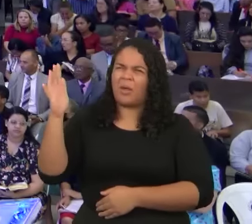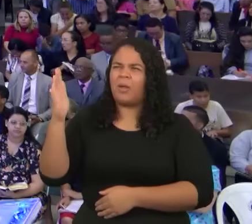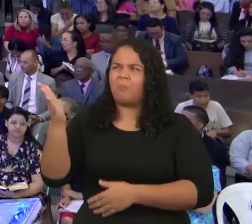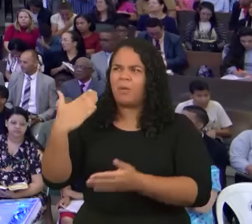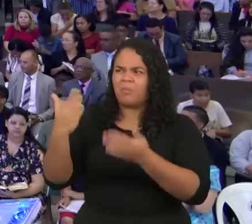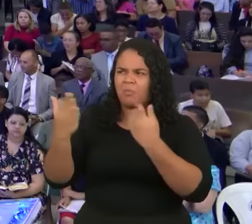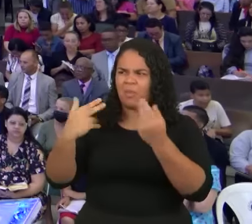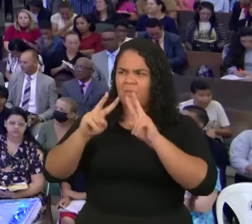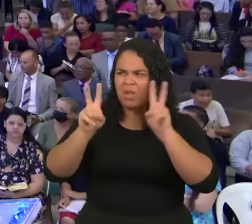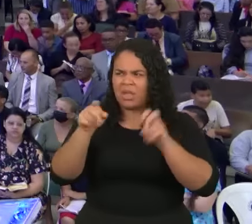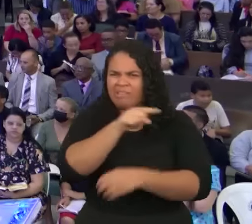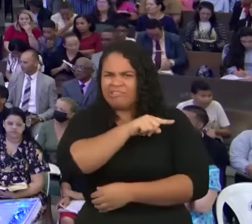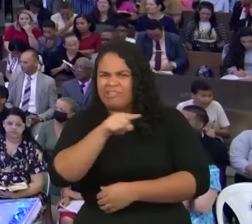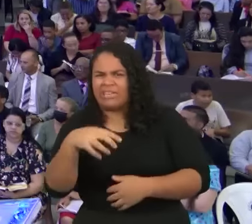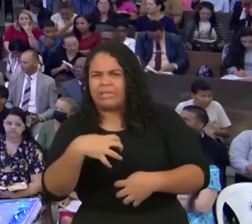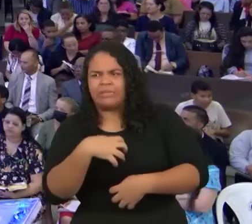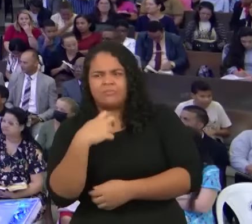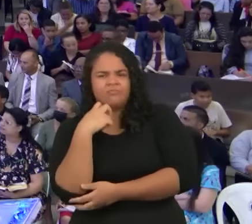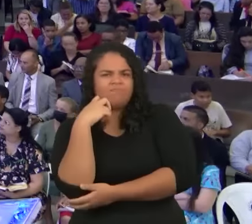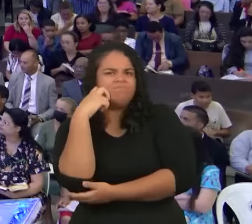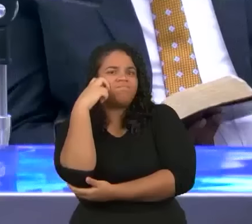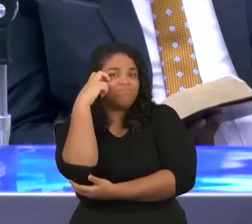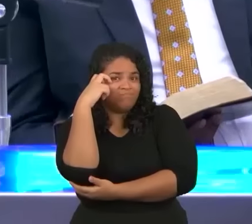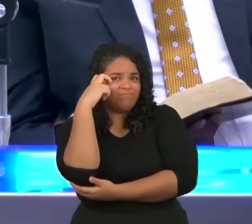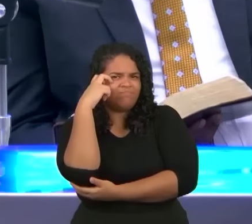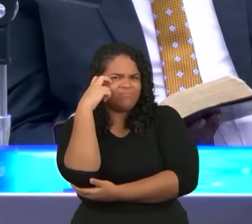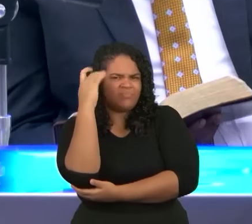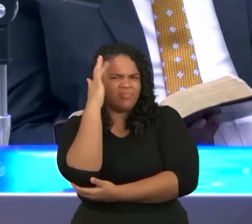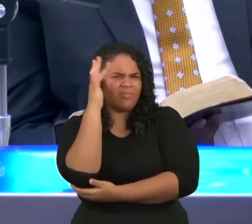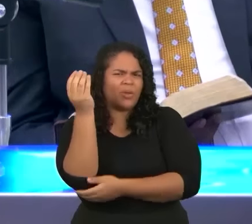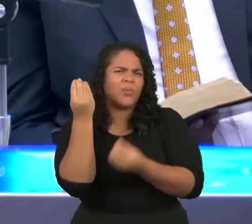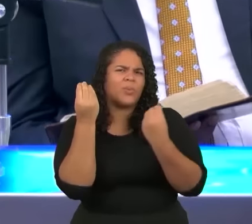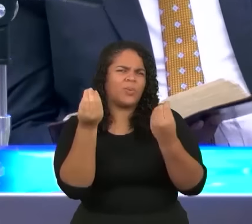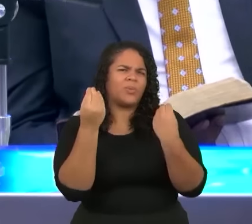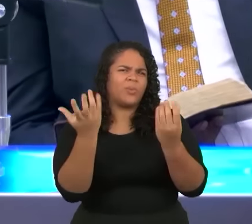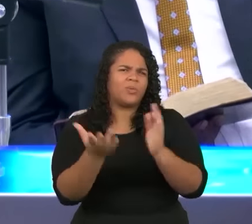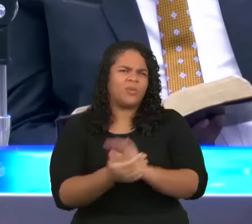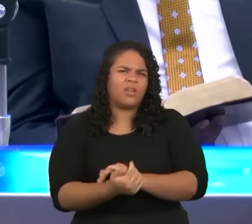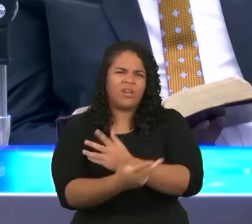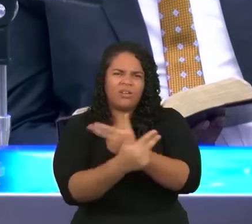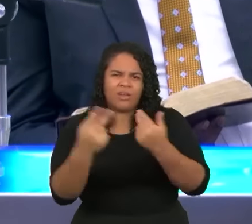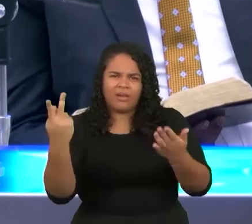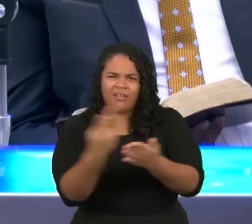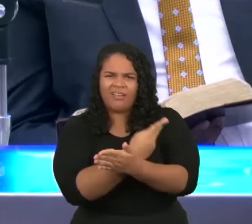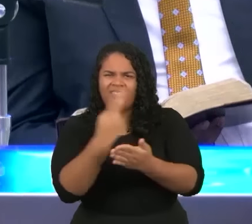É vergonhoso égo você já já pensou o que eles